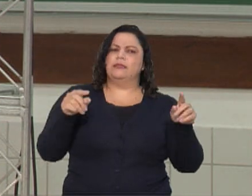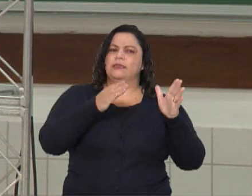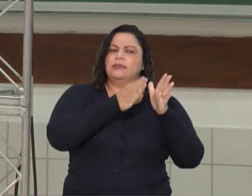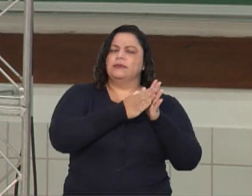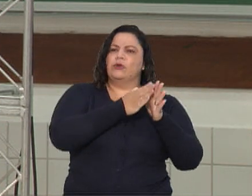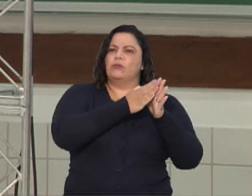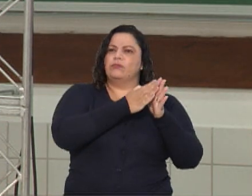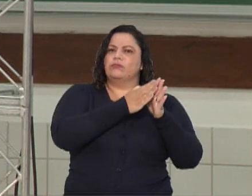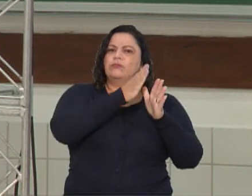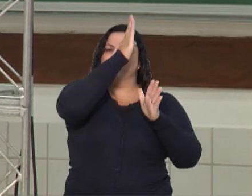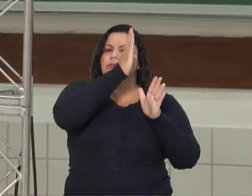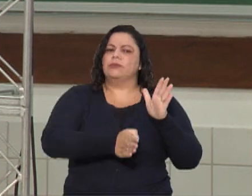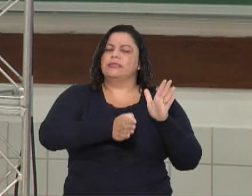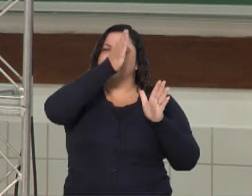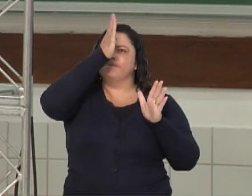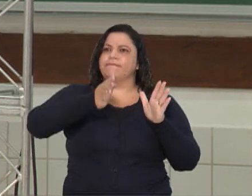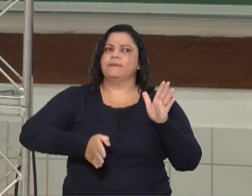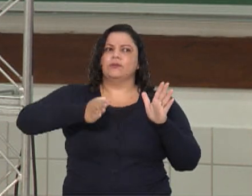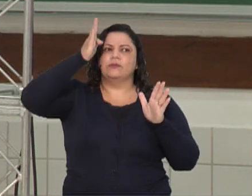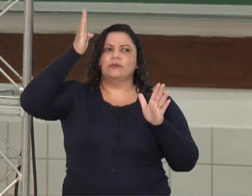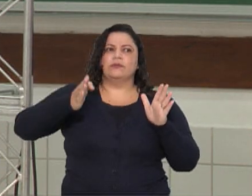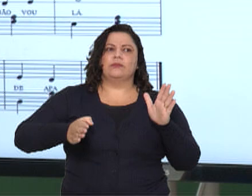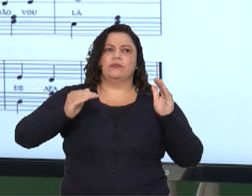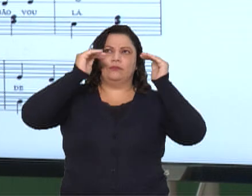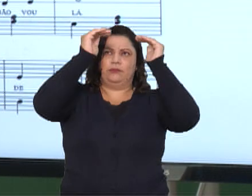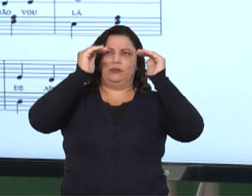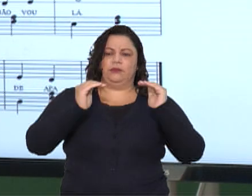vertical? Porque ela é justamente essa combinação.